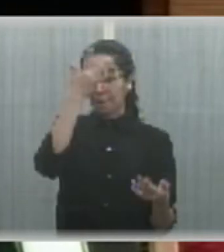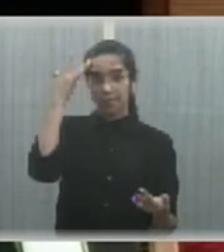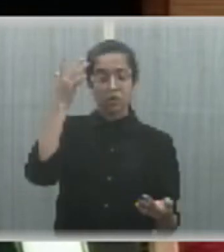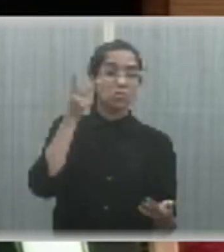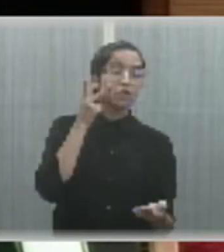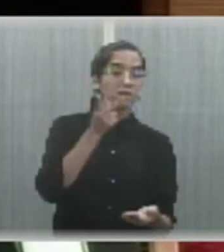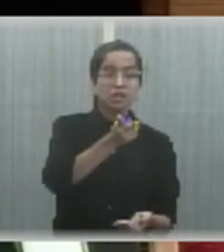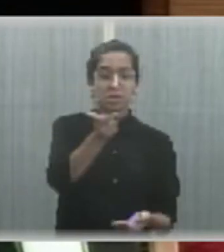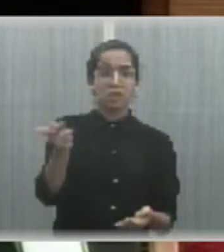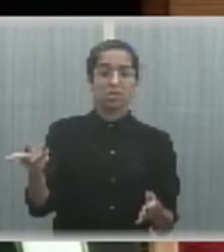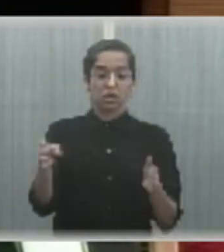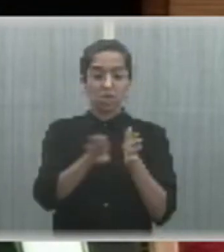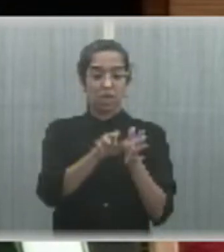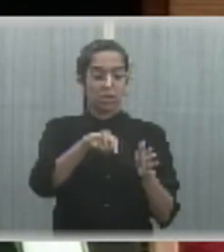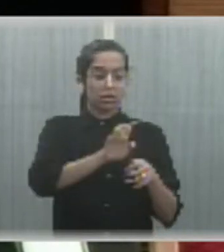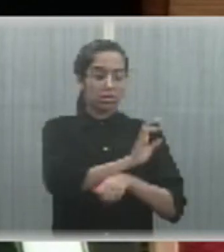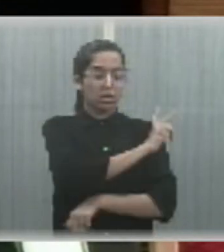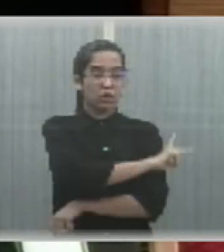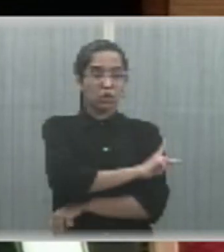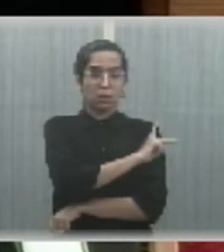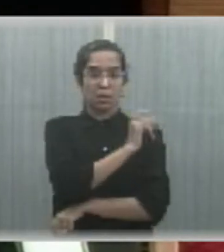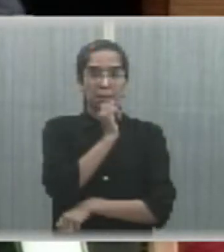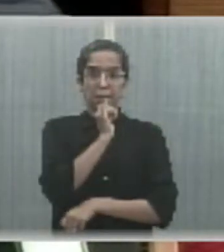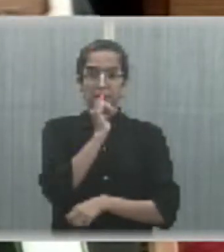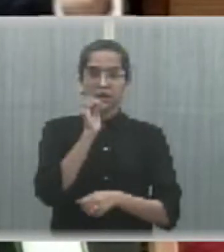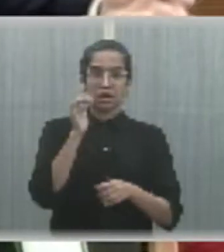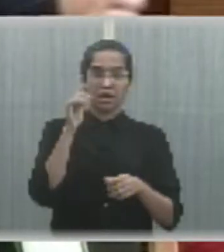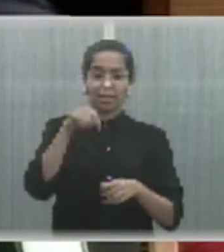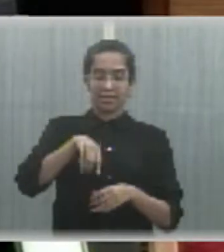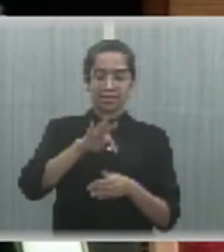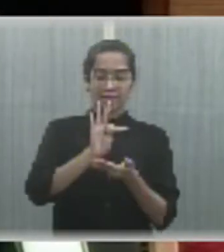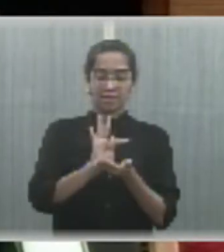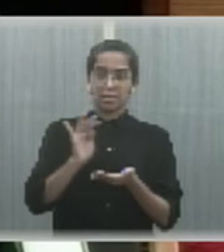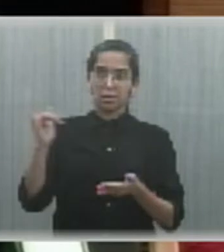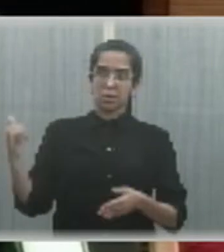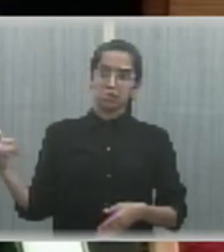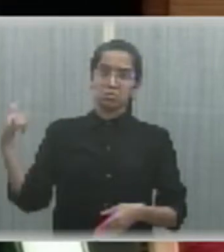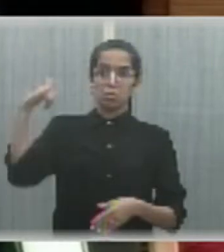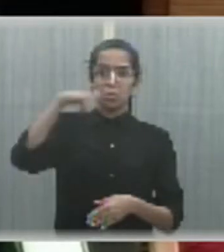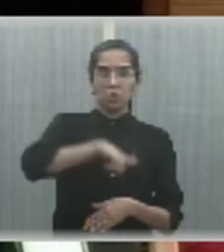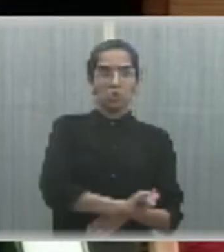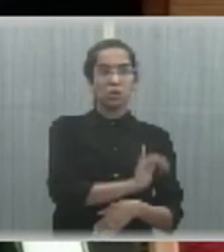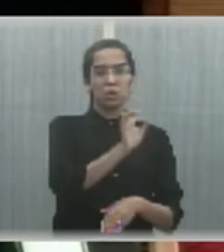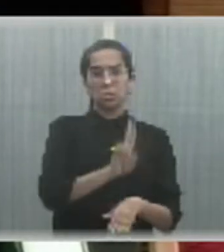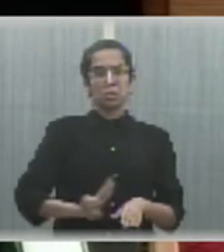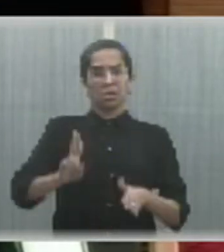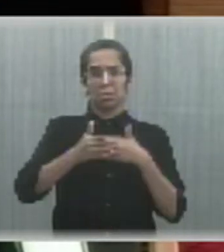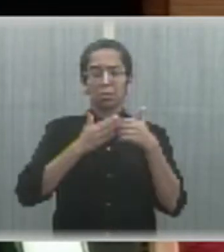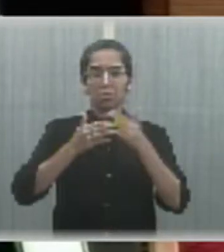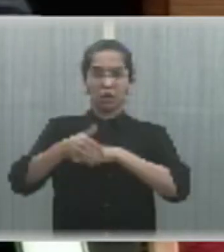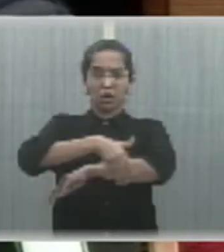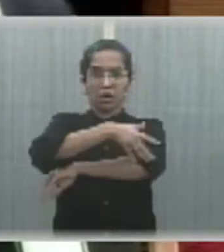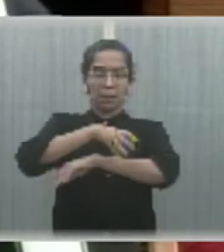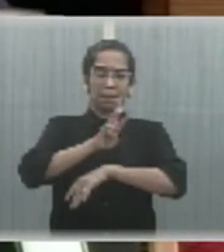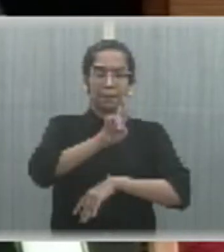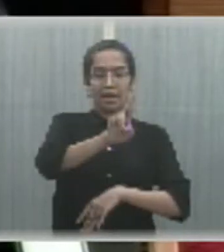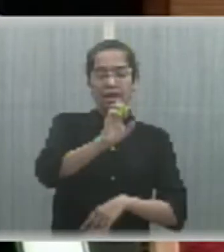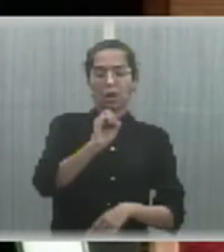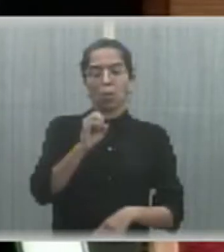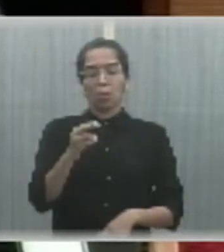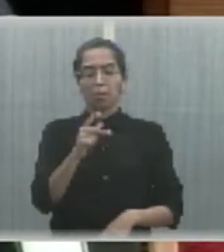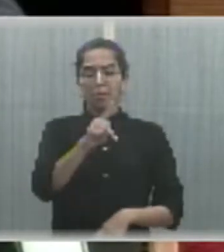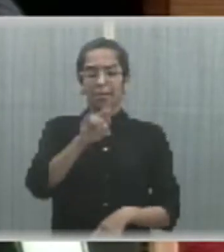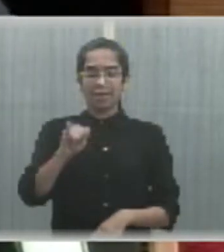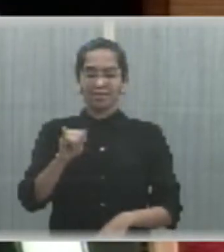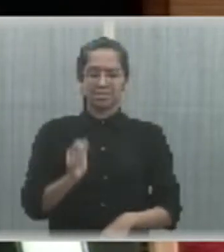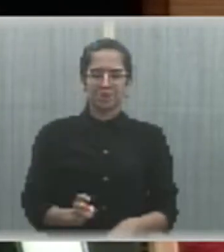Tepiauí, aterrizando em Teresina, simplesmente, qualquer estrada, ou ele vá pela BR ou vá pelas PIs, ele